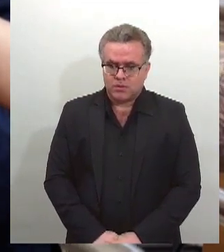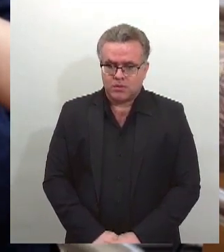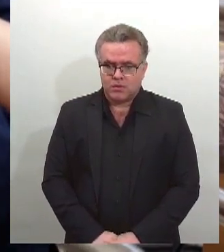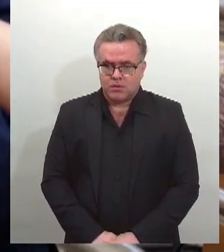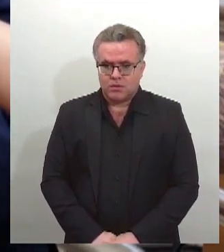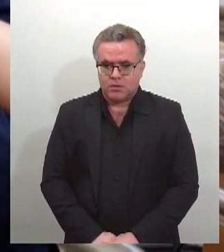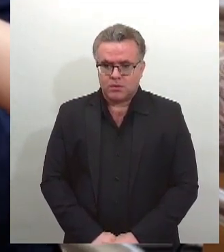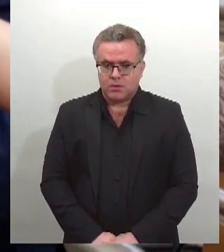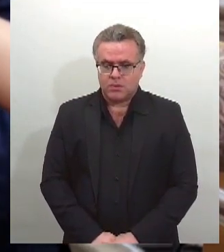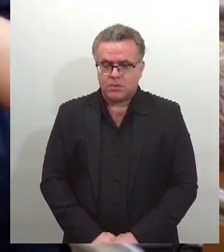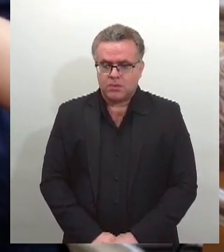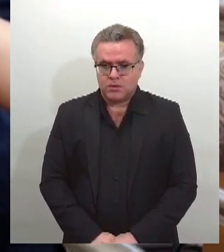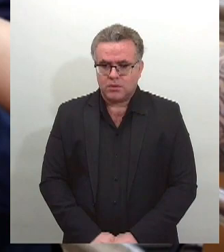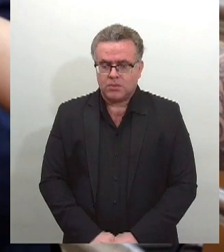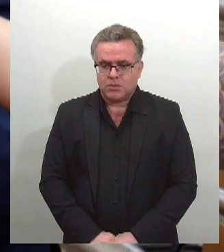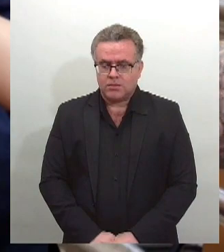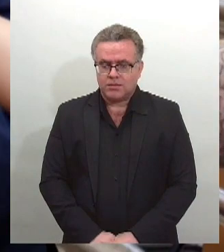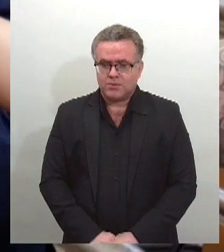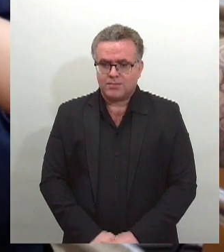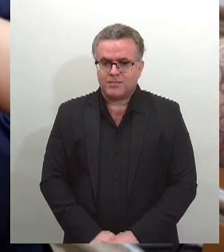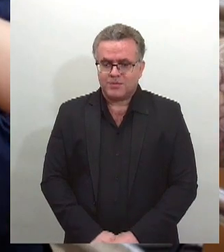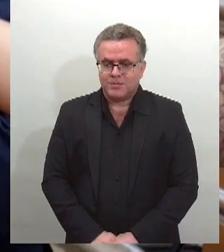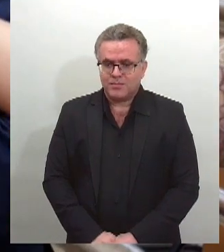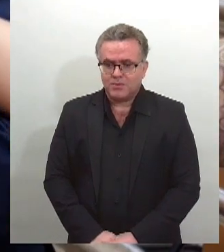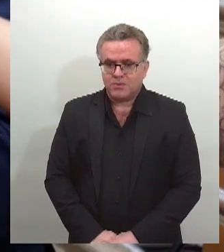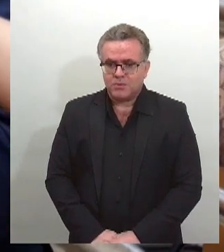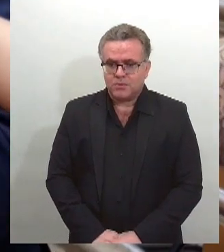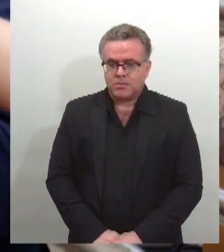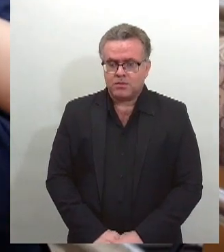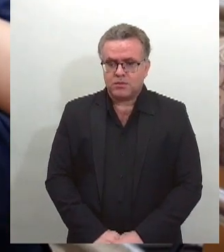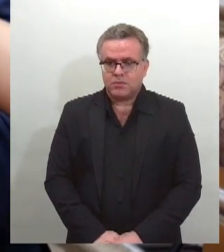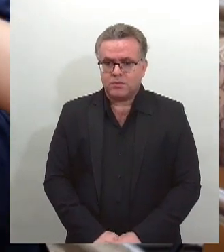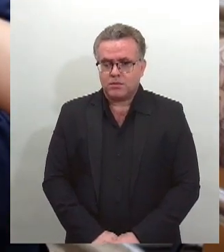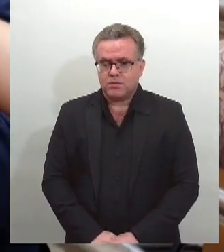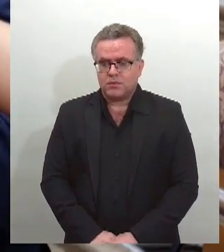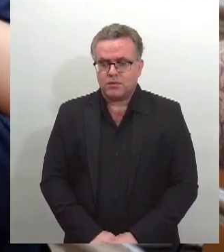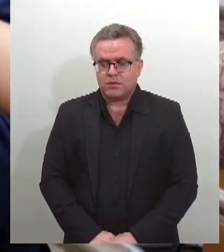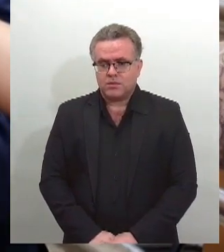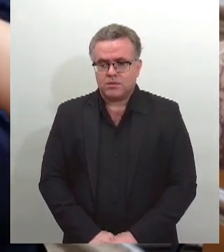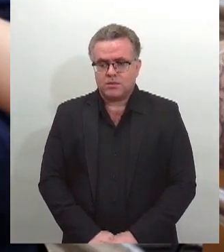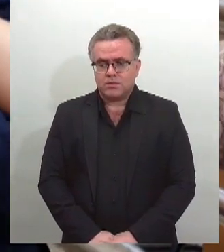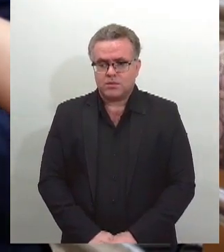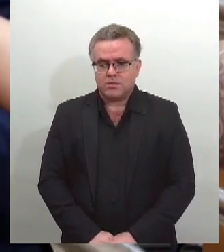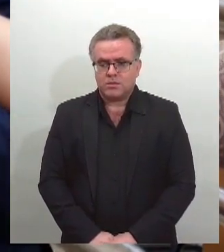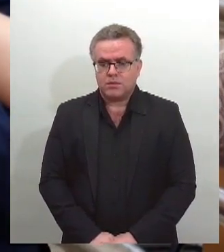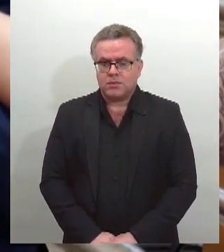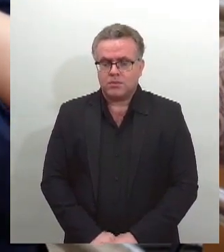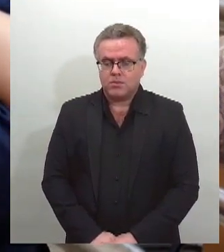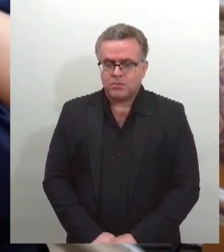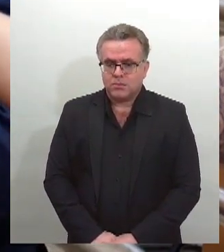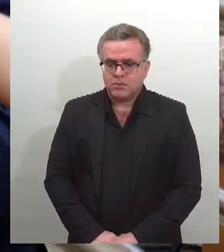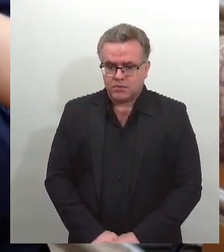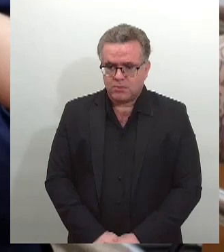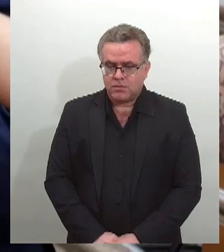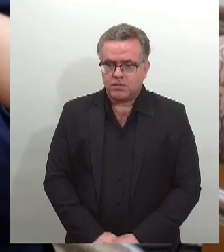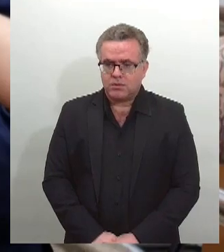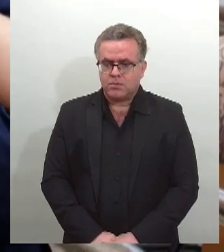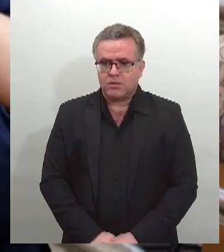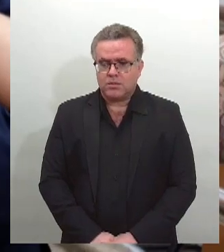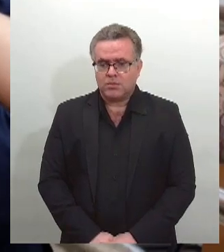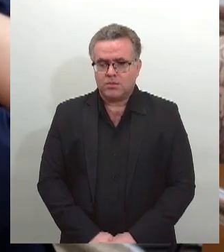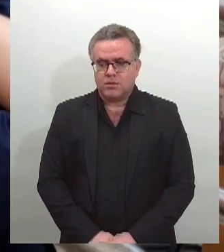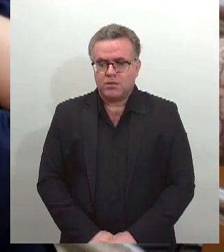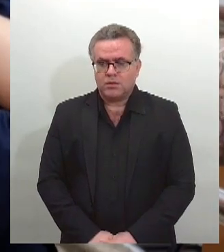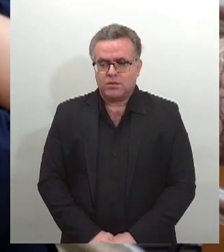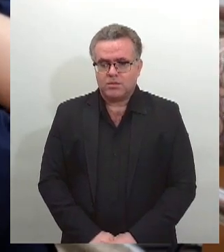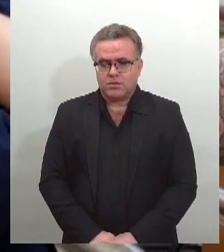nós somos capazes, que as pessoas não veem isso, né? Mas nós somos capazes, nós mostramos que